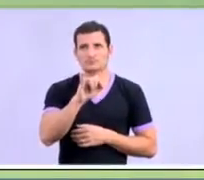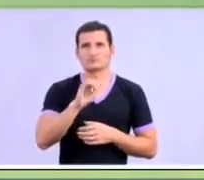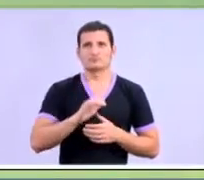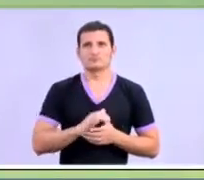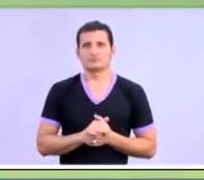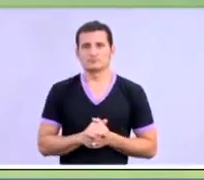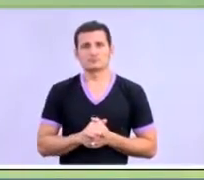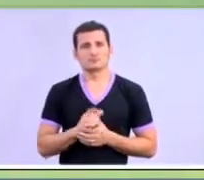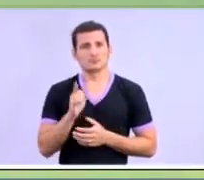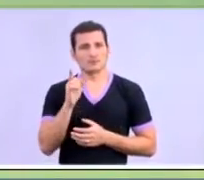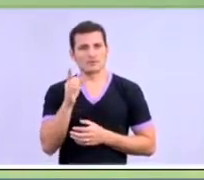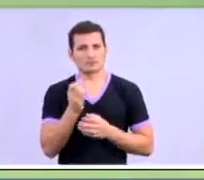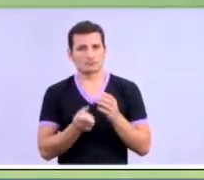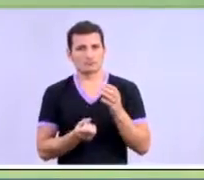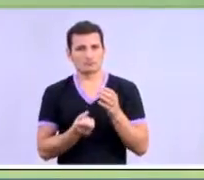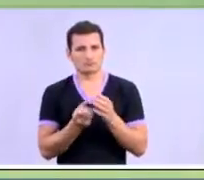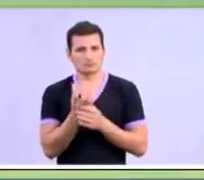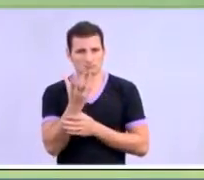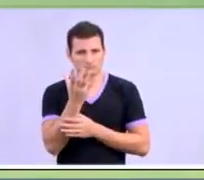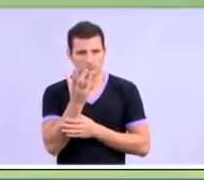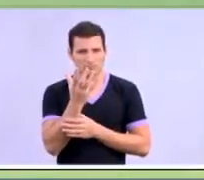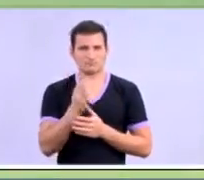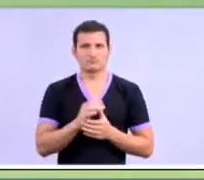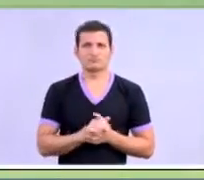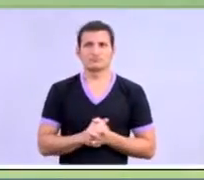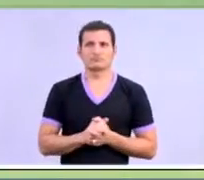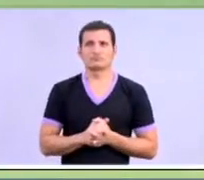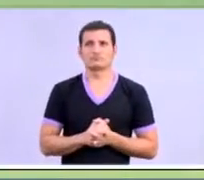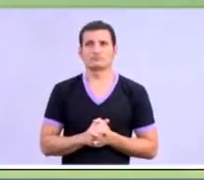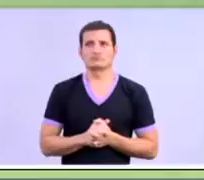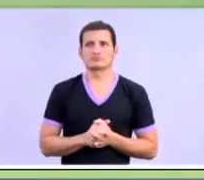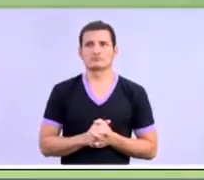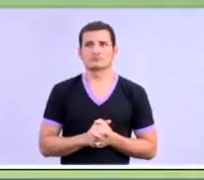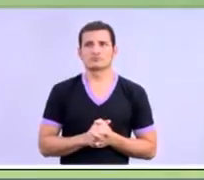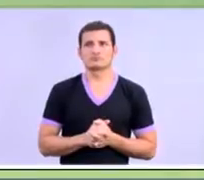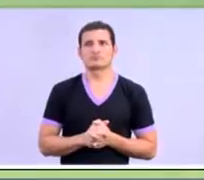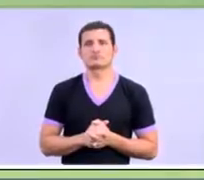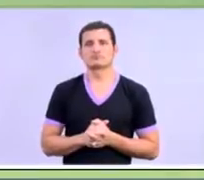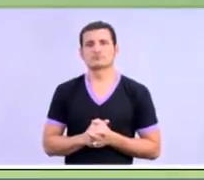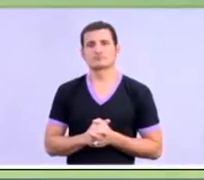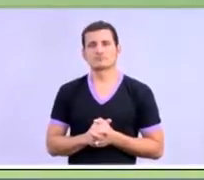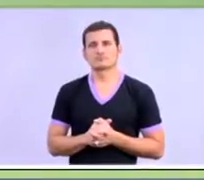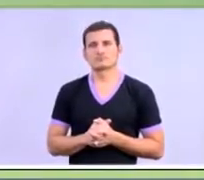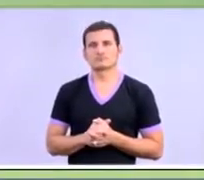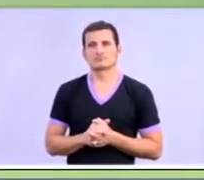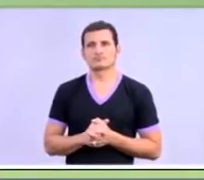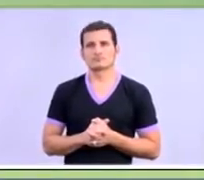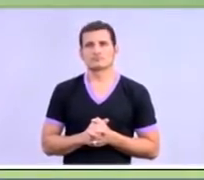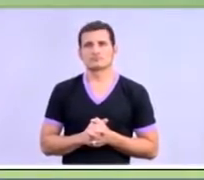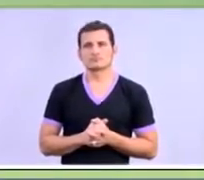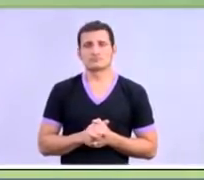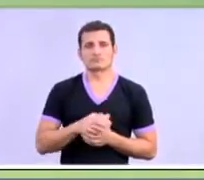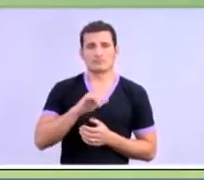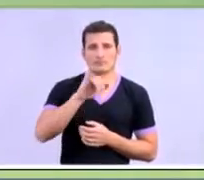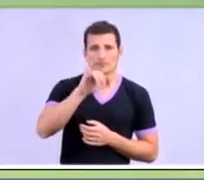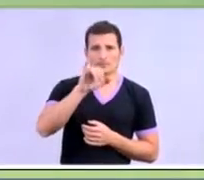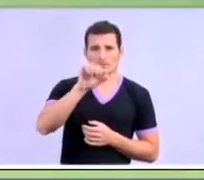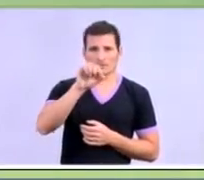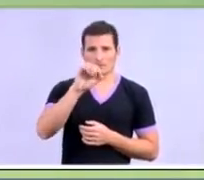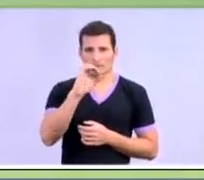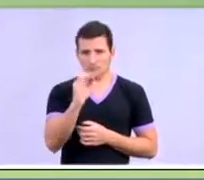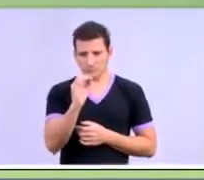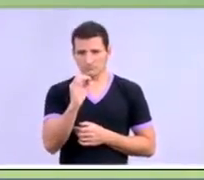foi elaborado pela International Organization for Standardization, a ISO, como vocês